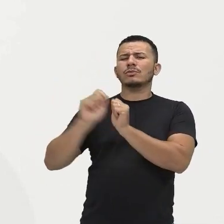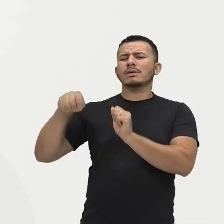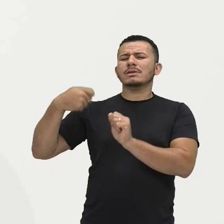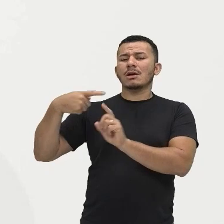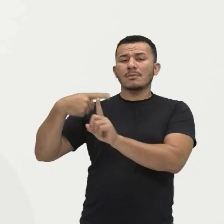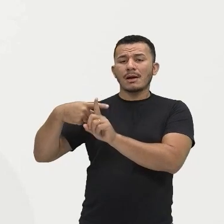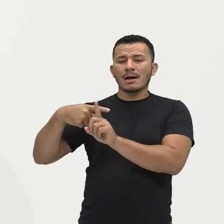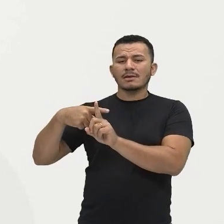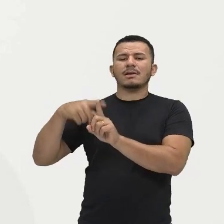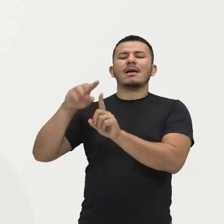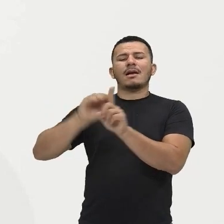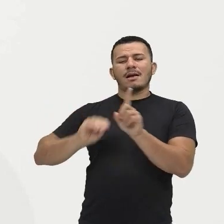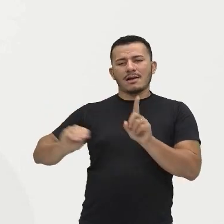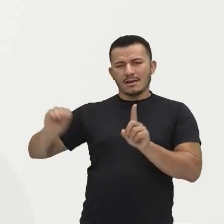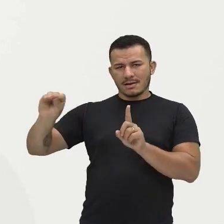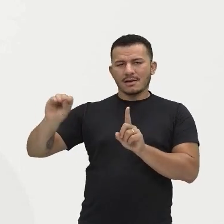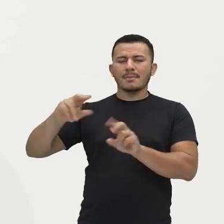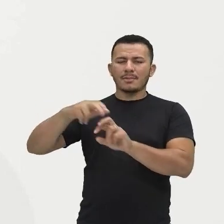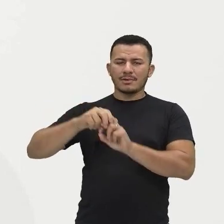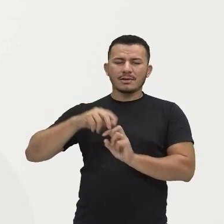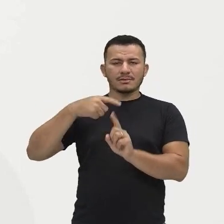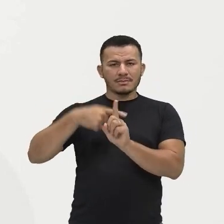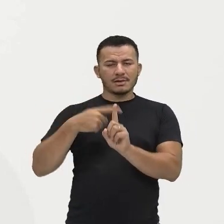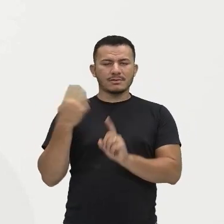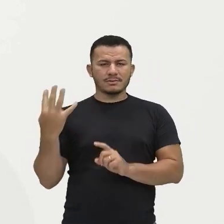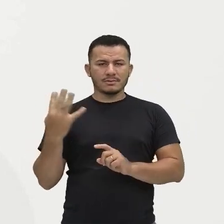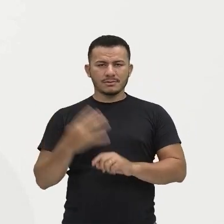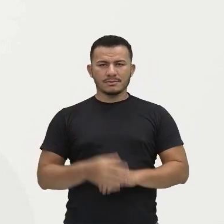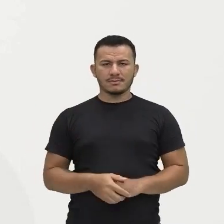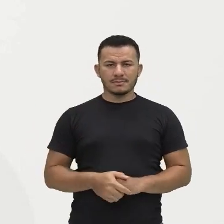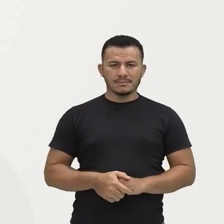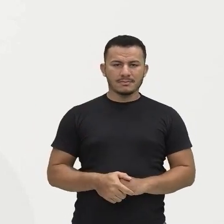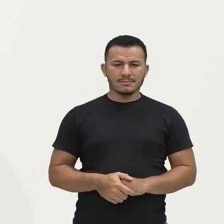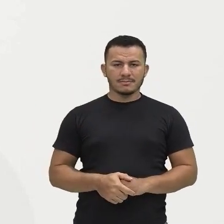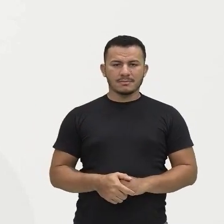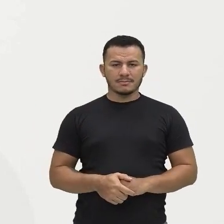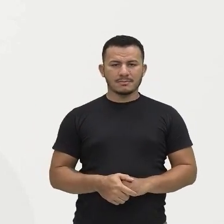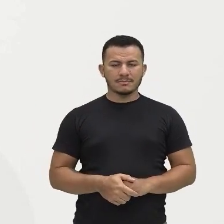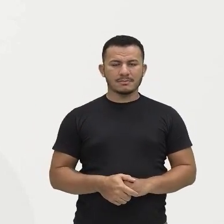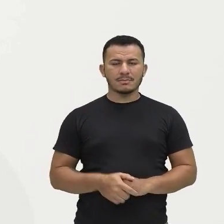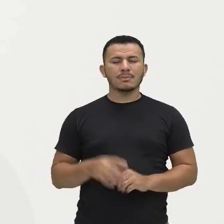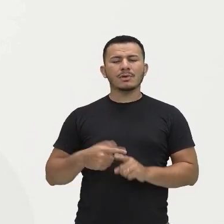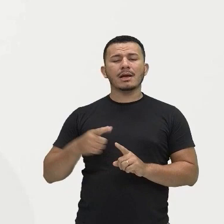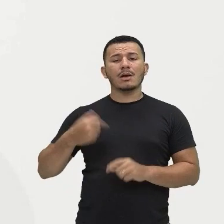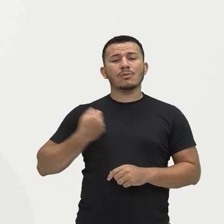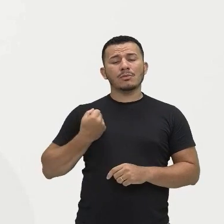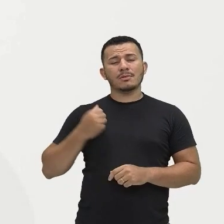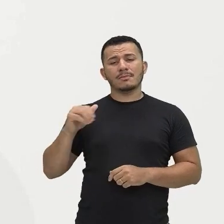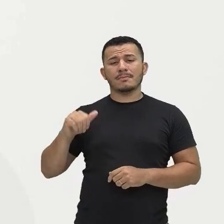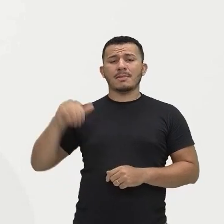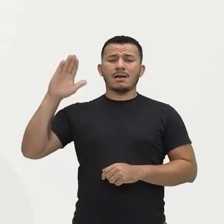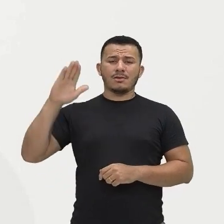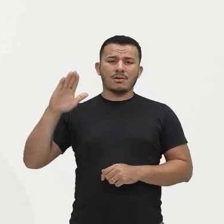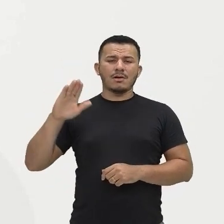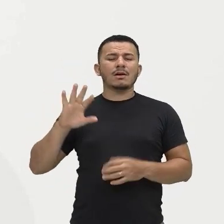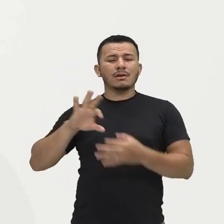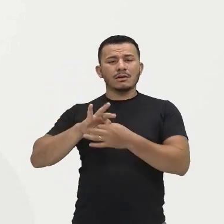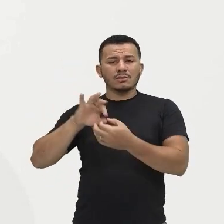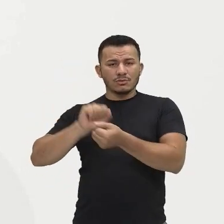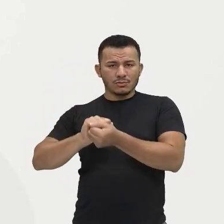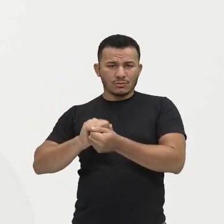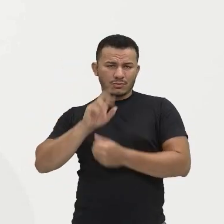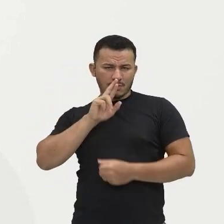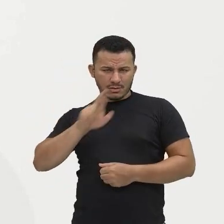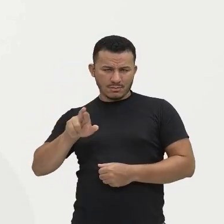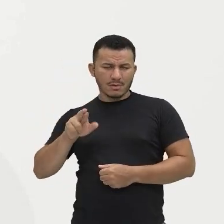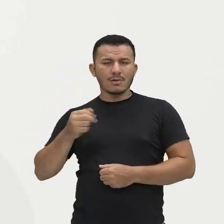Por isso foi que ficou o sinal de mais. Olha, fica o sinal do maior número. Beleza? Então,